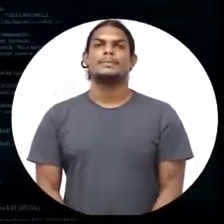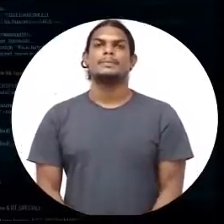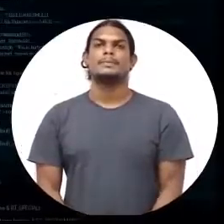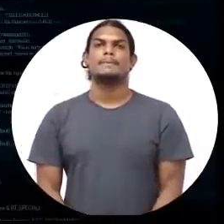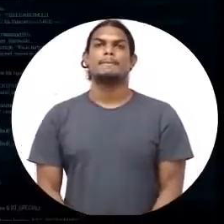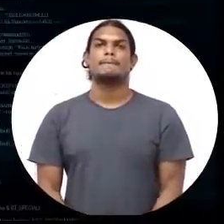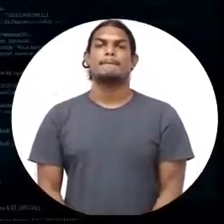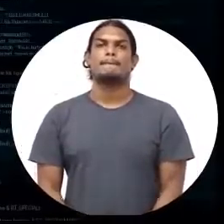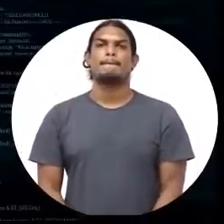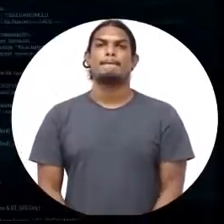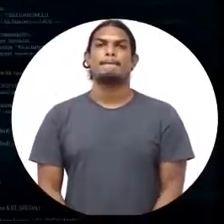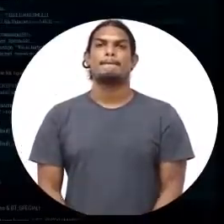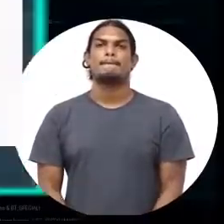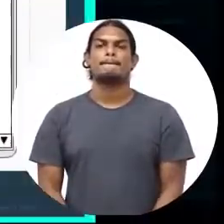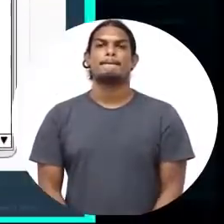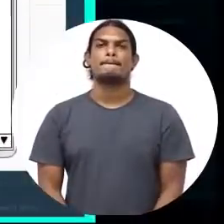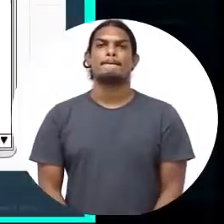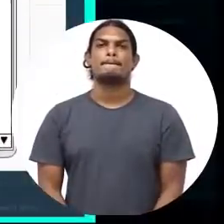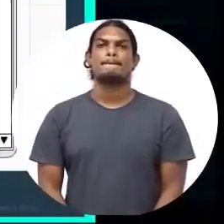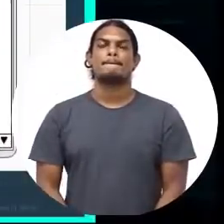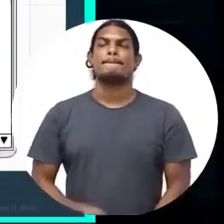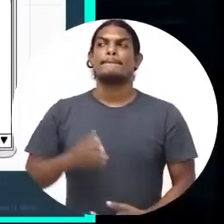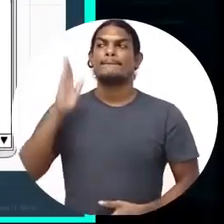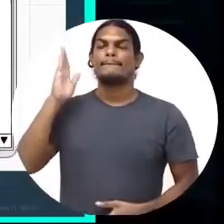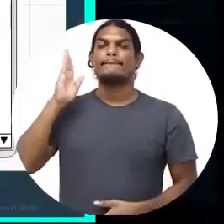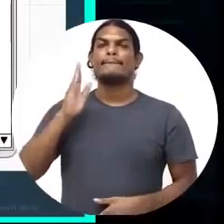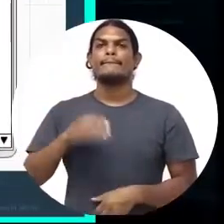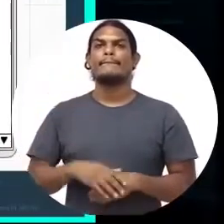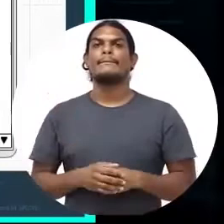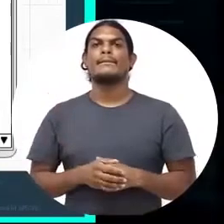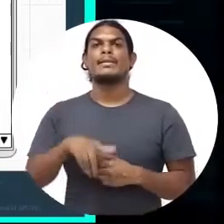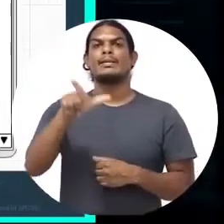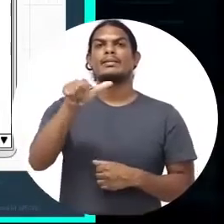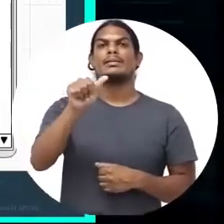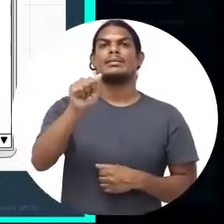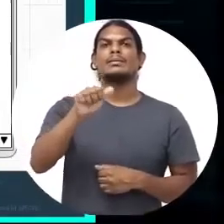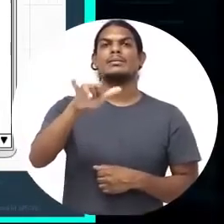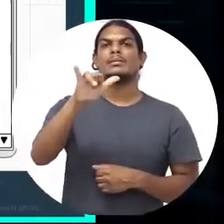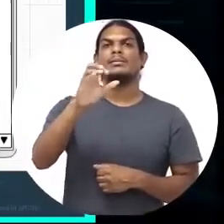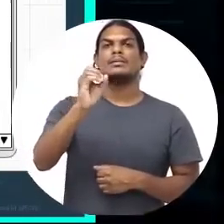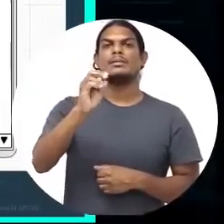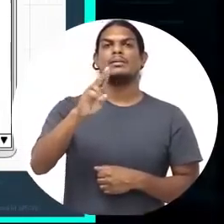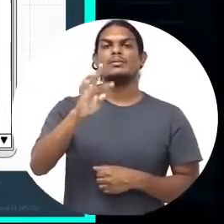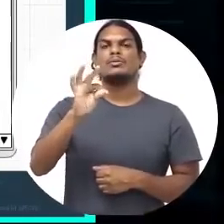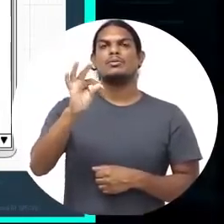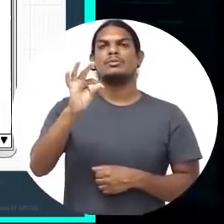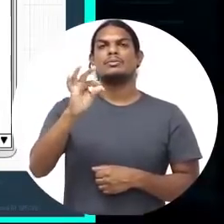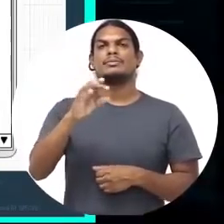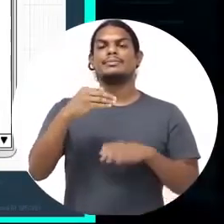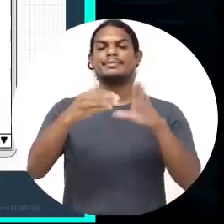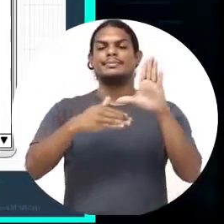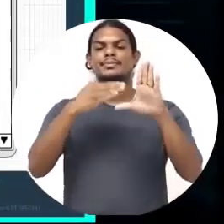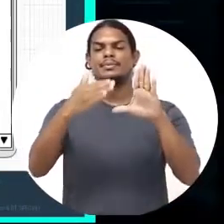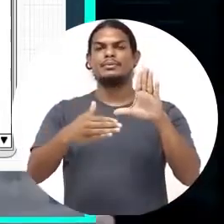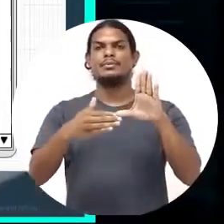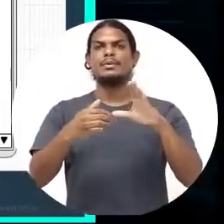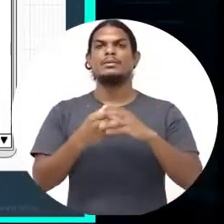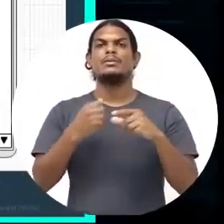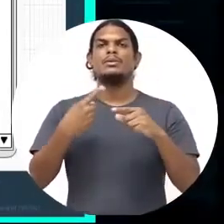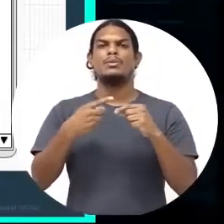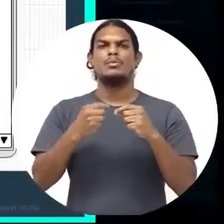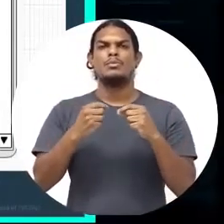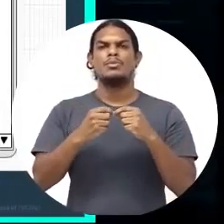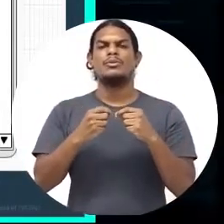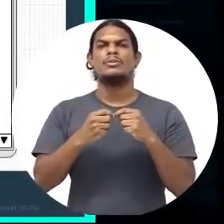Esse daí é um layout de página, de uma página HTML. Ele pode ser feito por diversos programas ou até mesmo